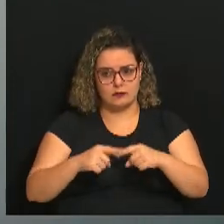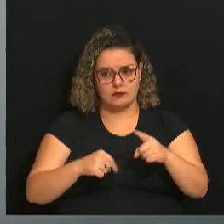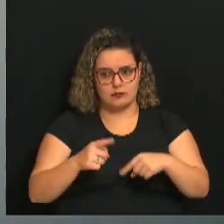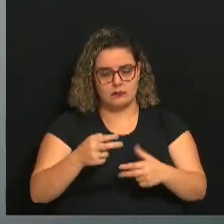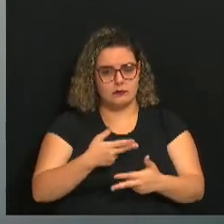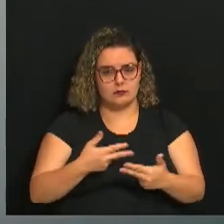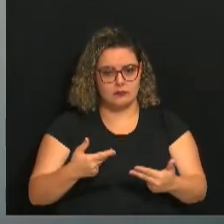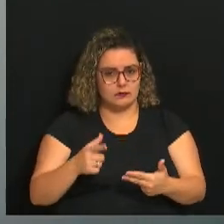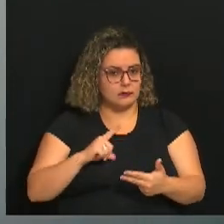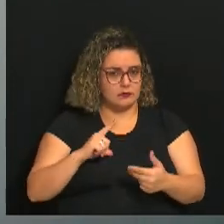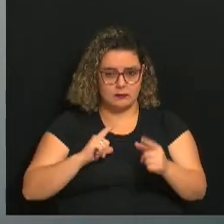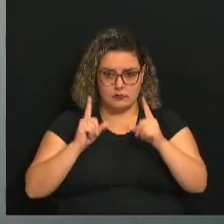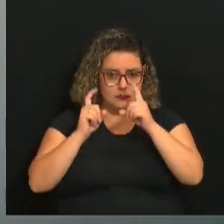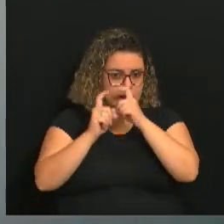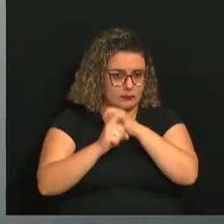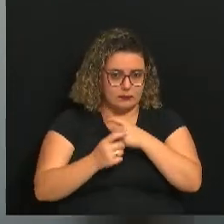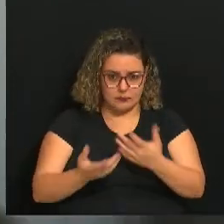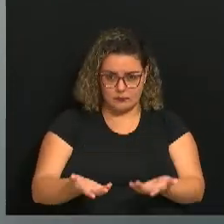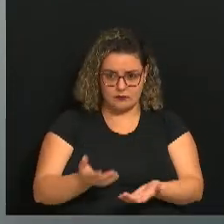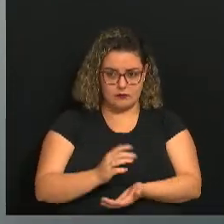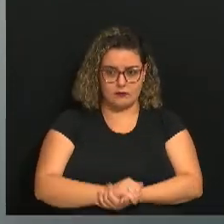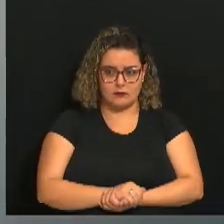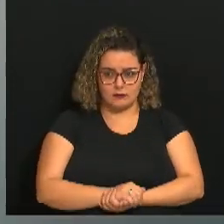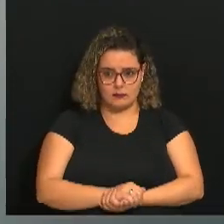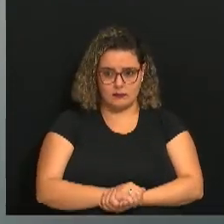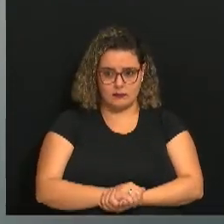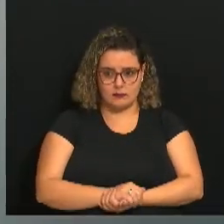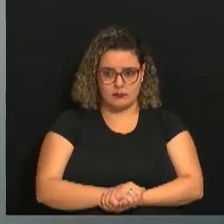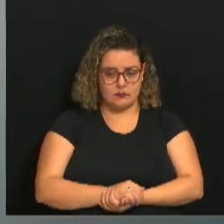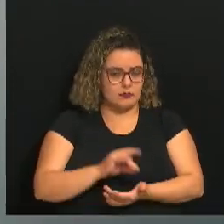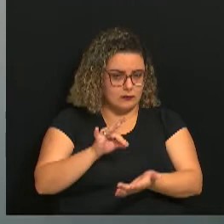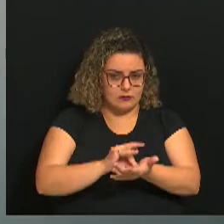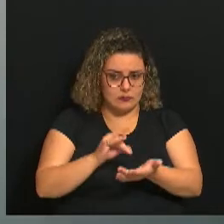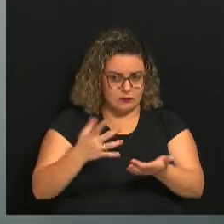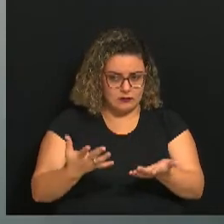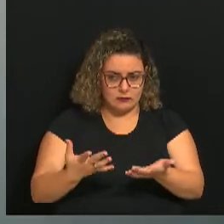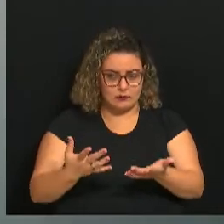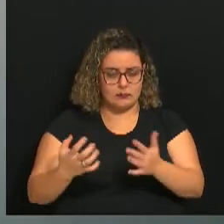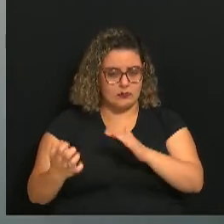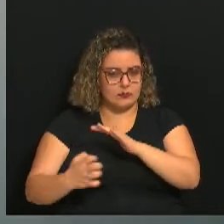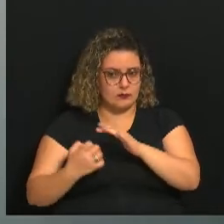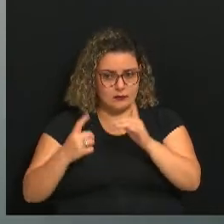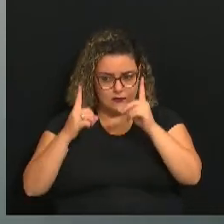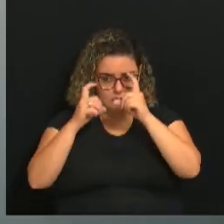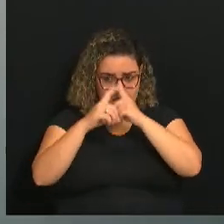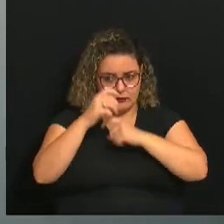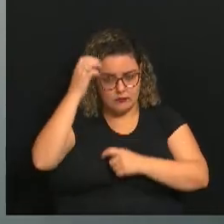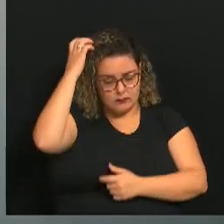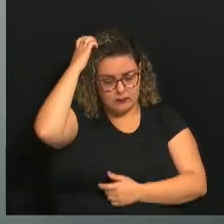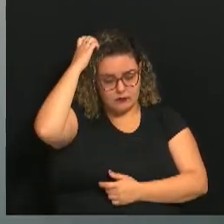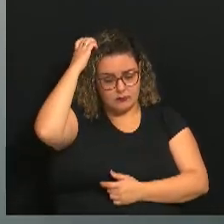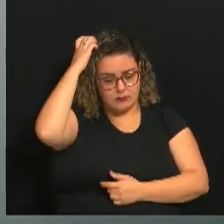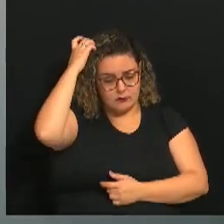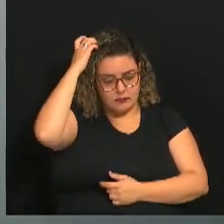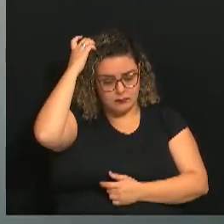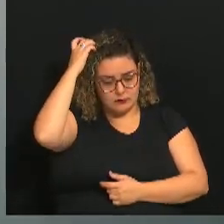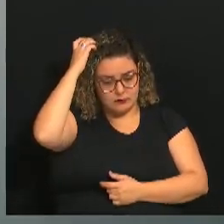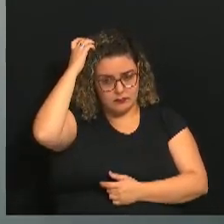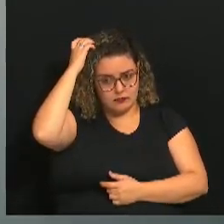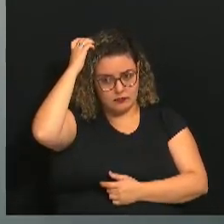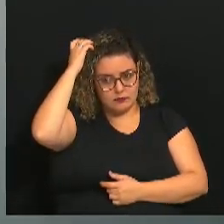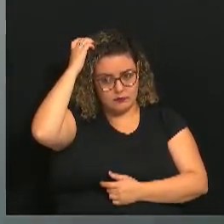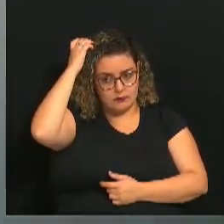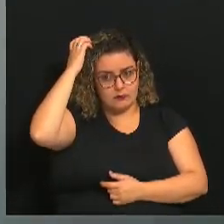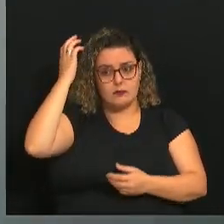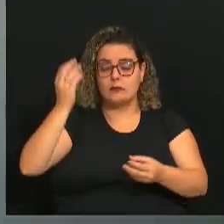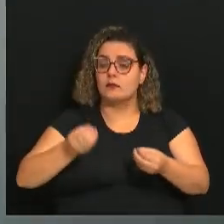até nisso. Assim, a gente não tem o que esconder. Porque é verdade, a empresa teve, a gente já foi notificando a empresa. Olha, você não está